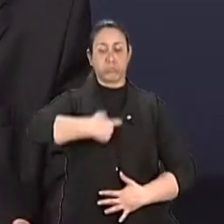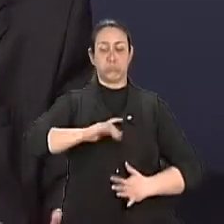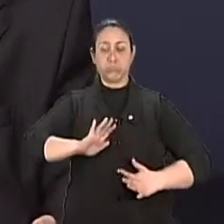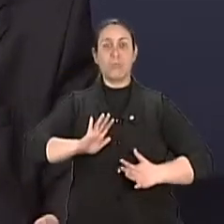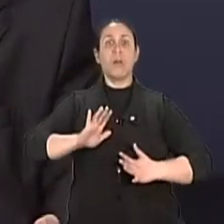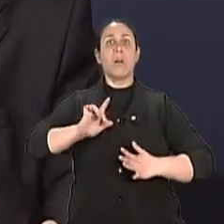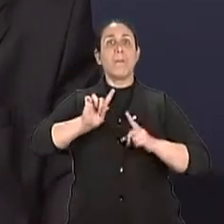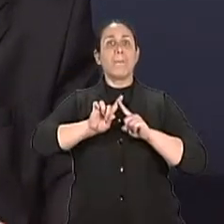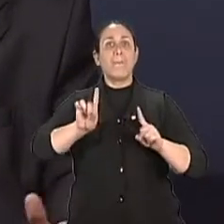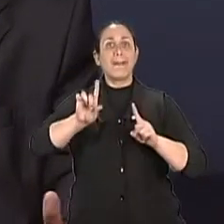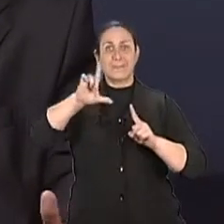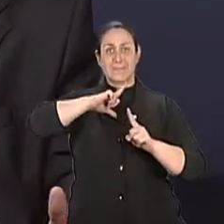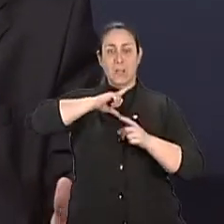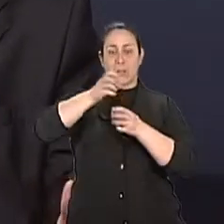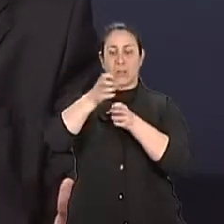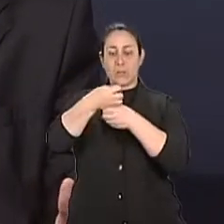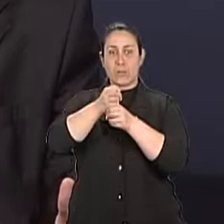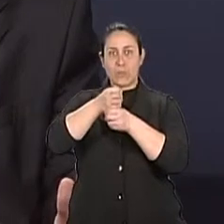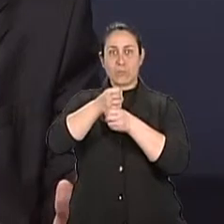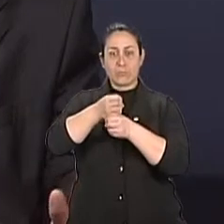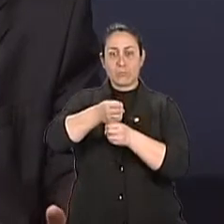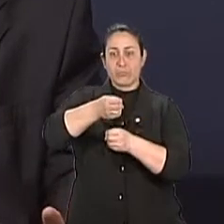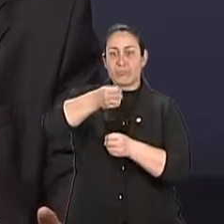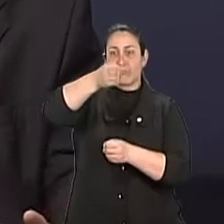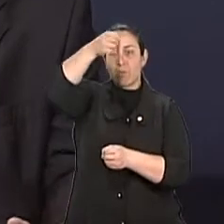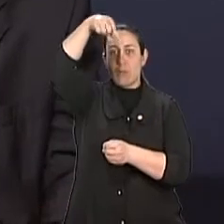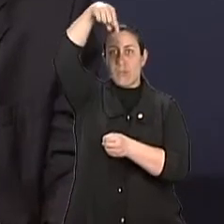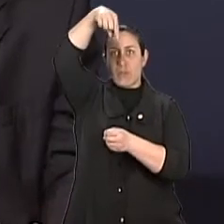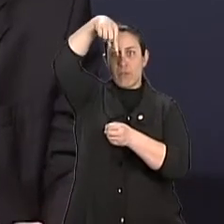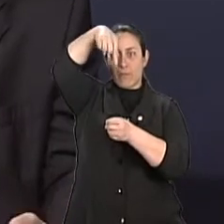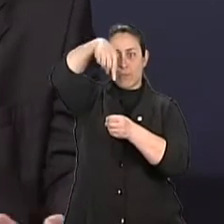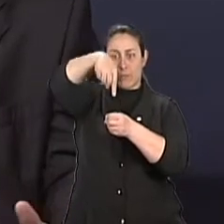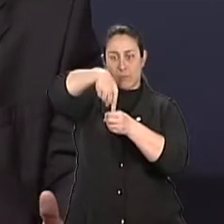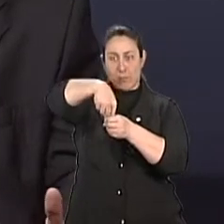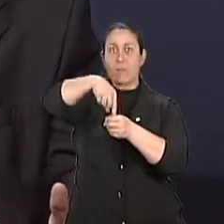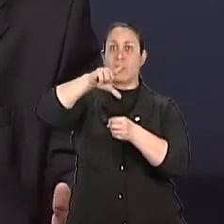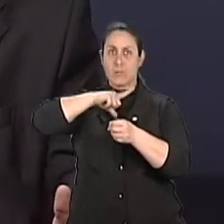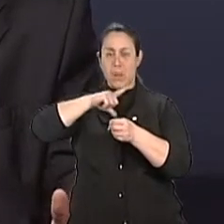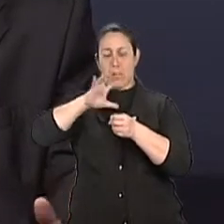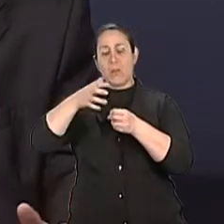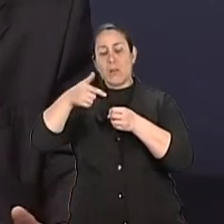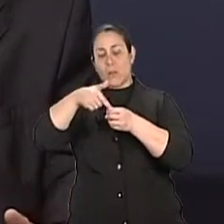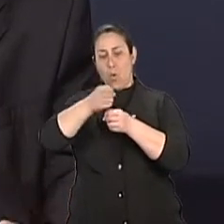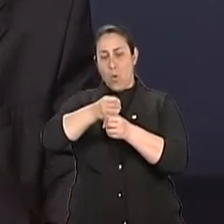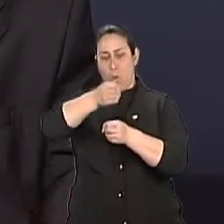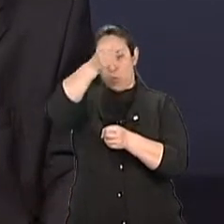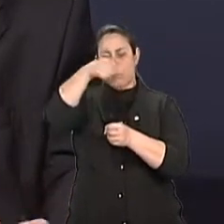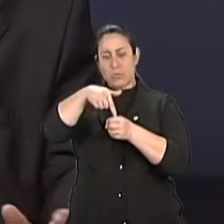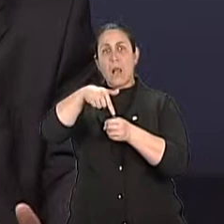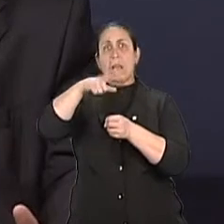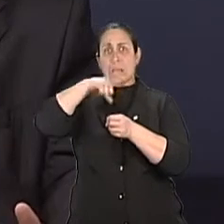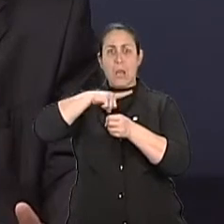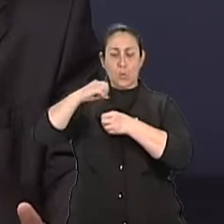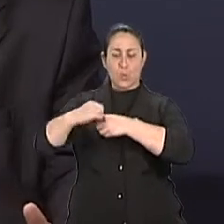a sua medular, conhecida como tutano do osso. Uhum. E o osso tem bastante sangue, é um órgão que